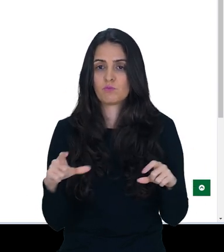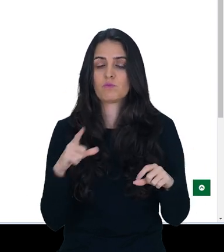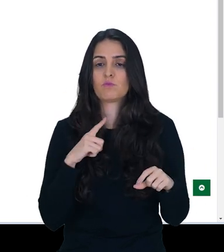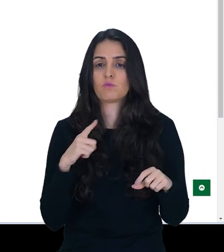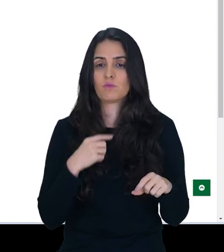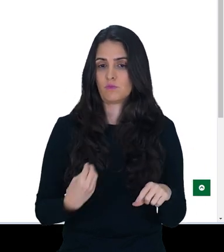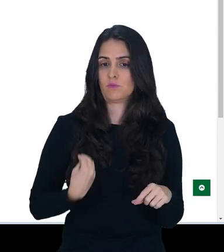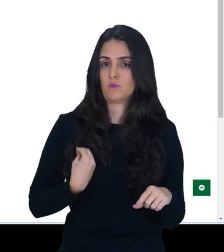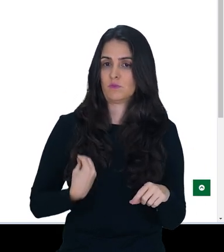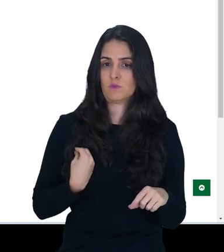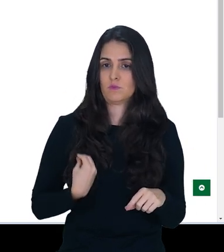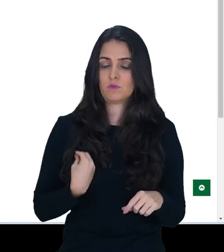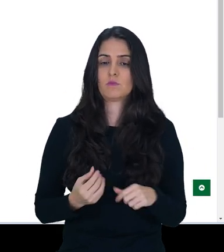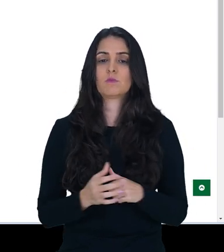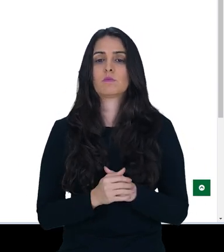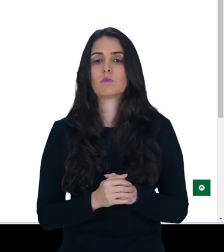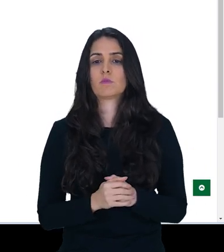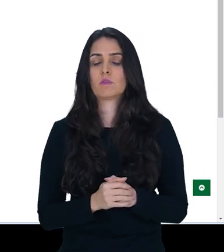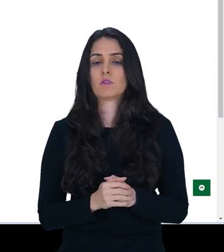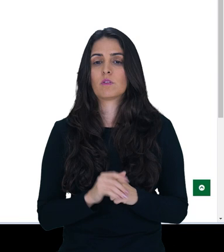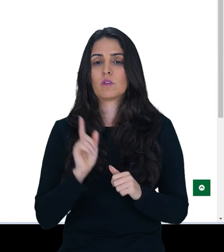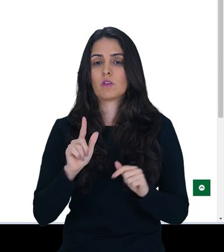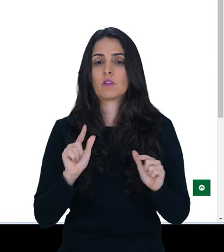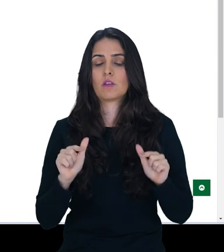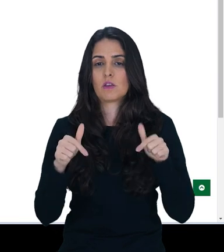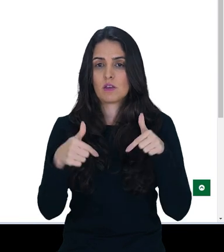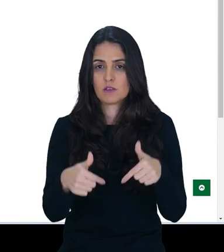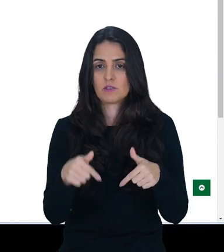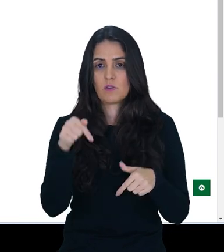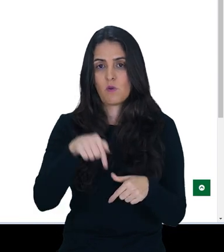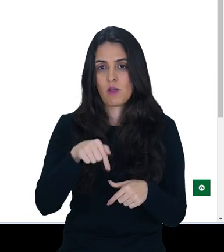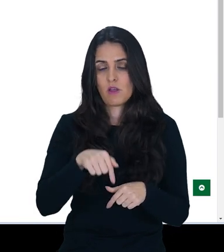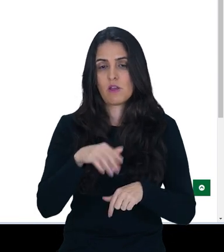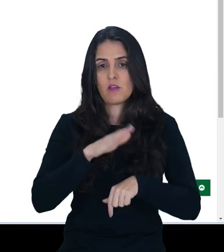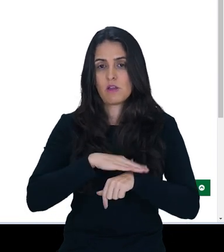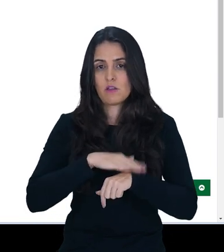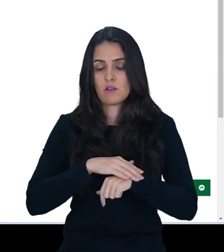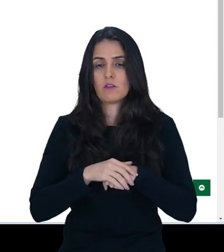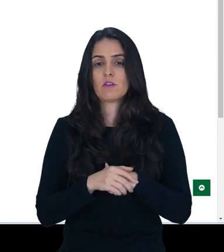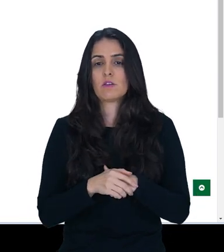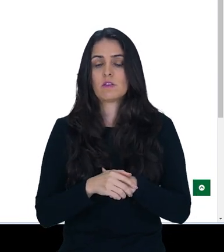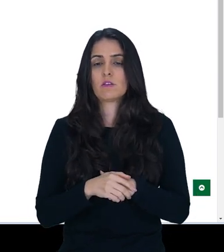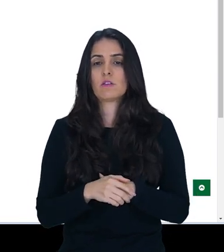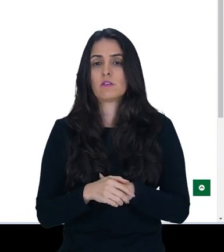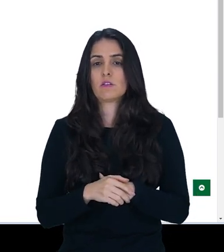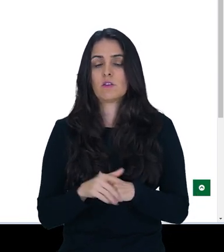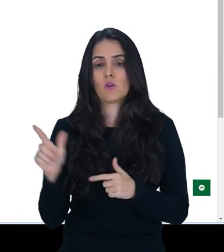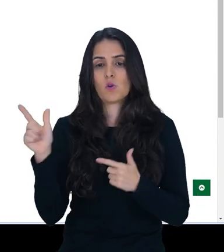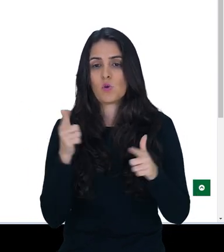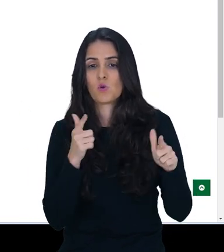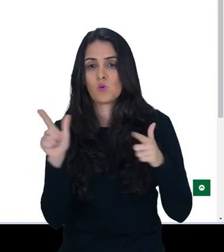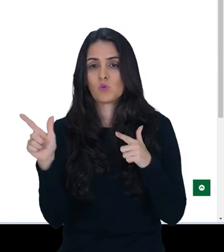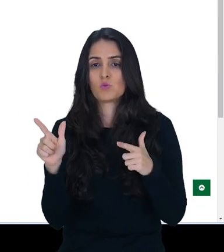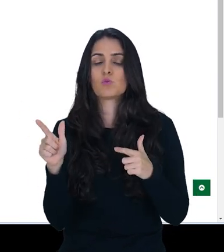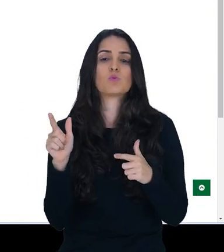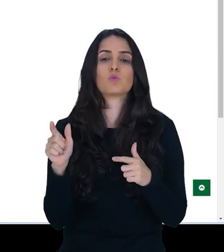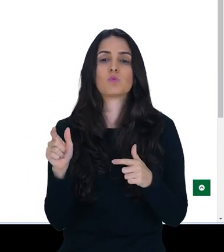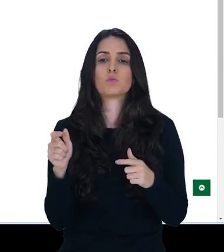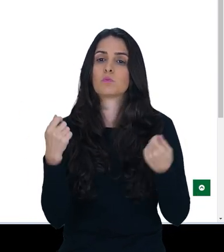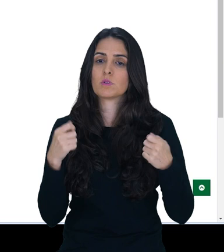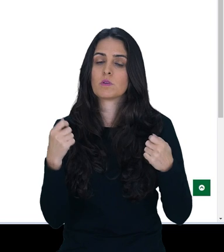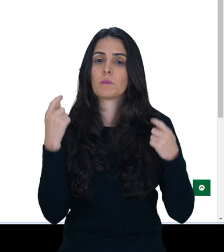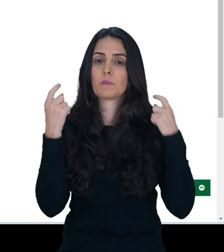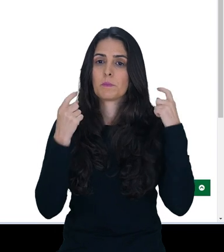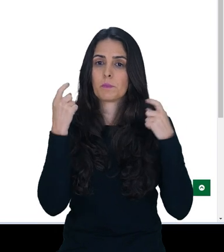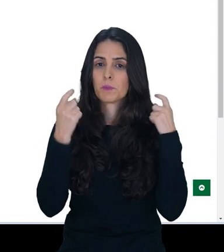os campos que já estão aqui dentro Eu tenho as ações que estão aqui embaixo e os outros é que eu vou